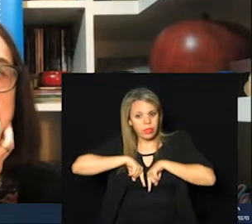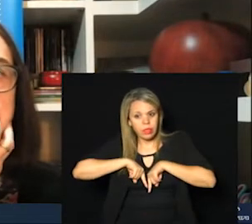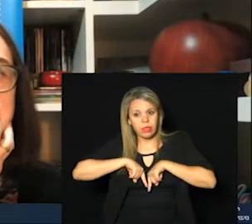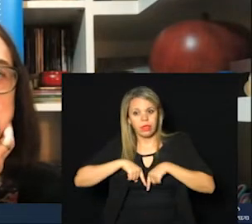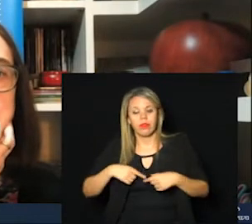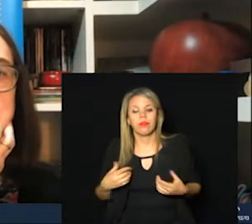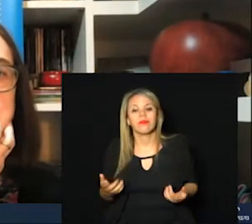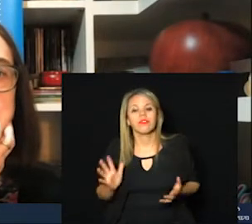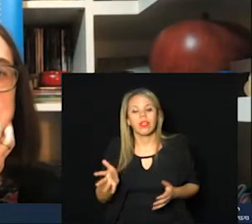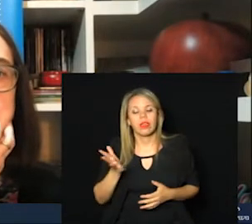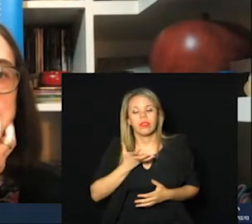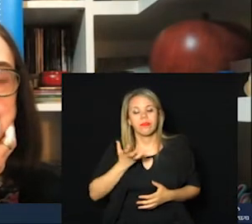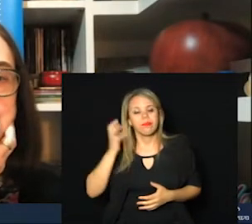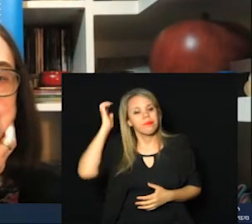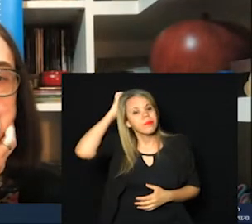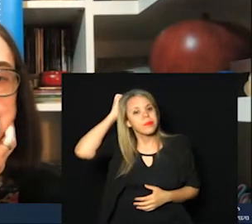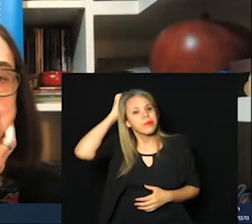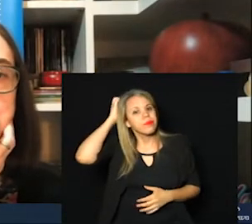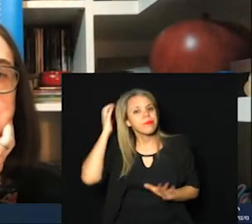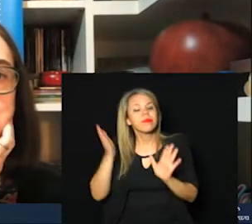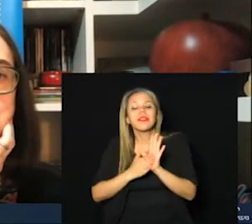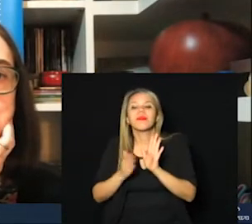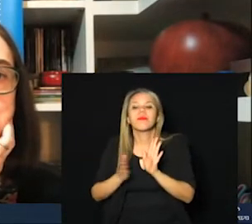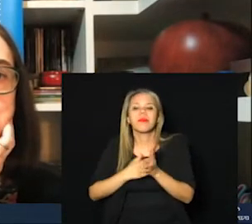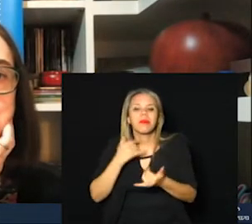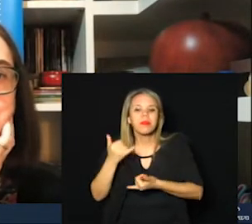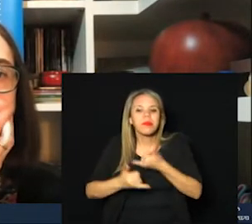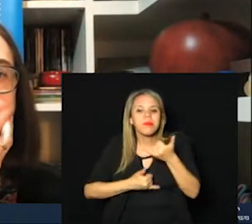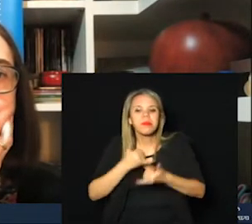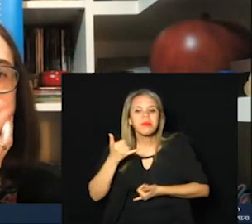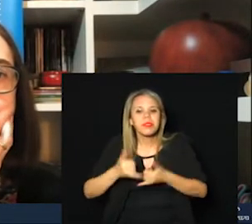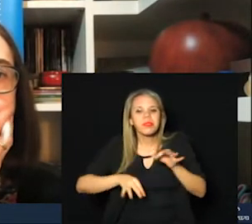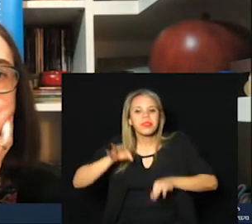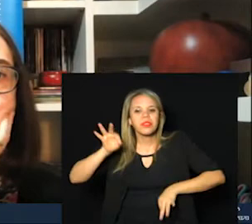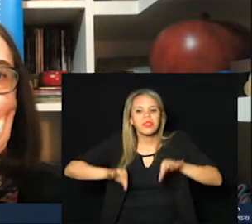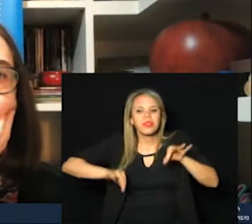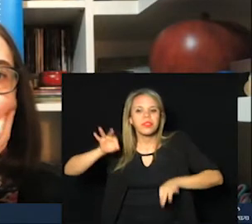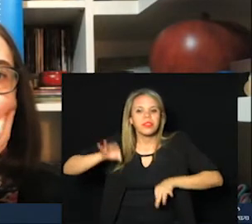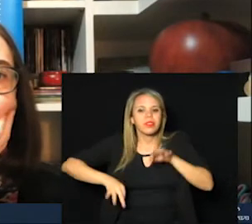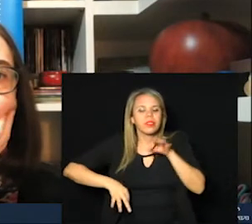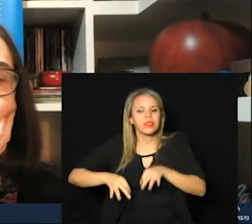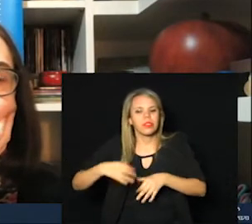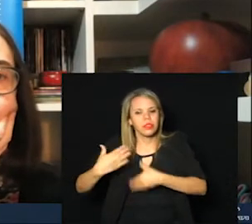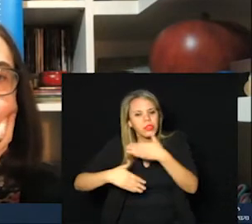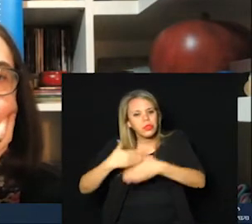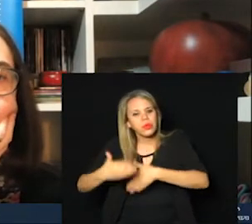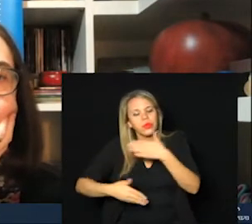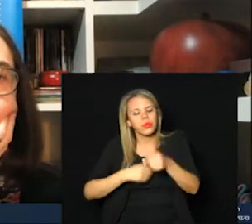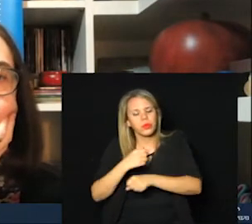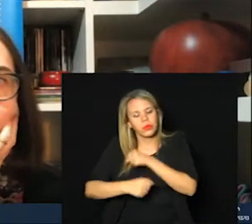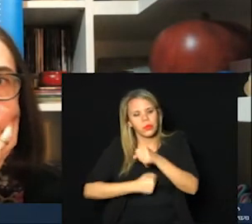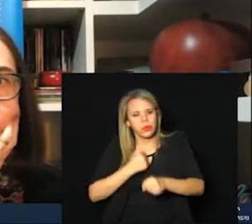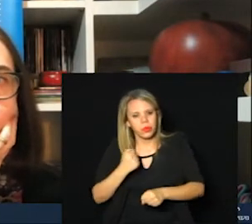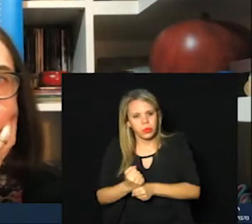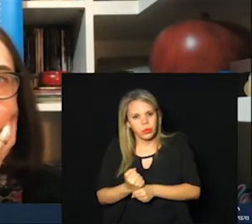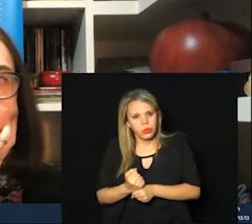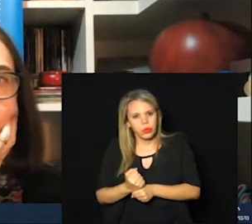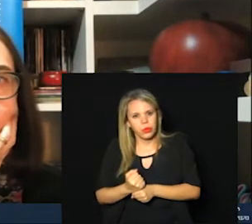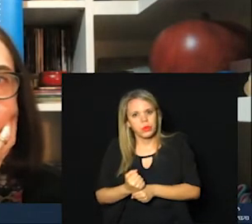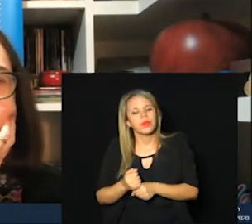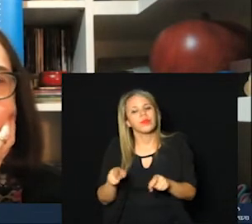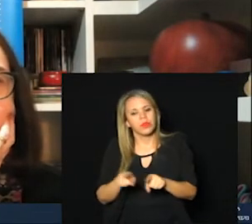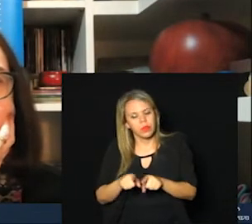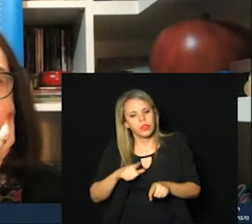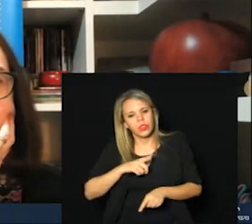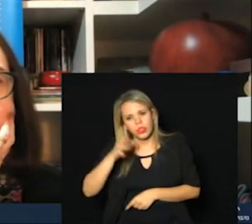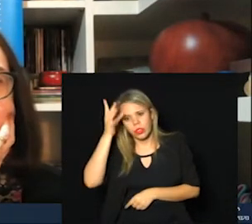isso. Propus também um jogo que direcionasse esse nosso percurso durante o ano. Esse jogo também eu tinha